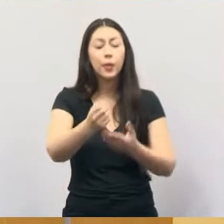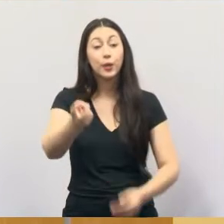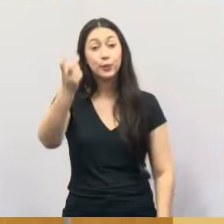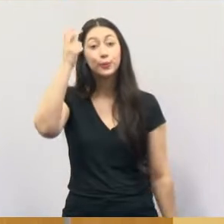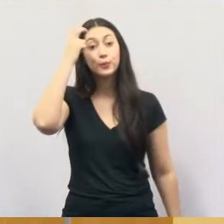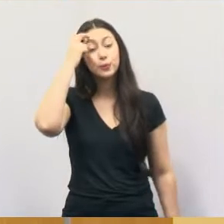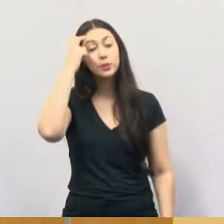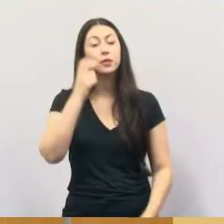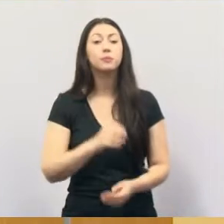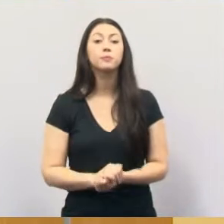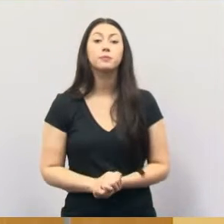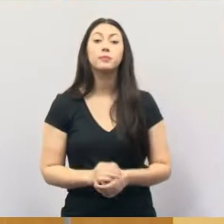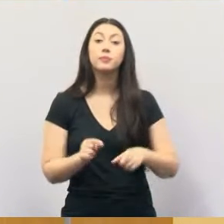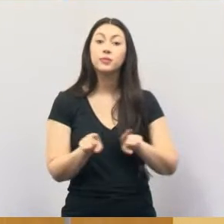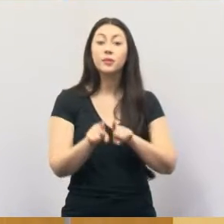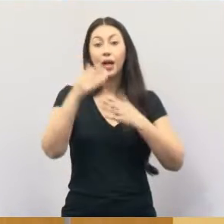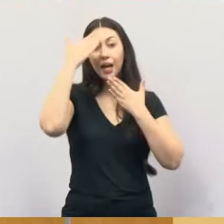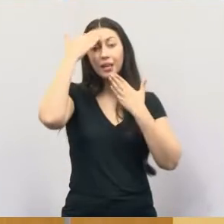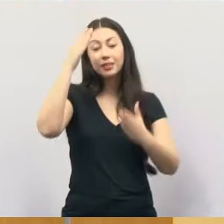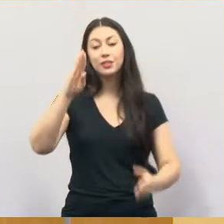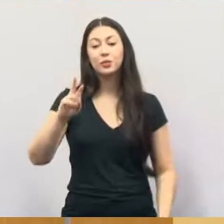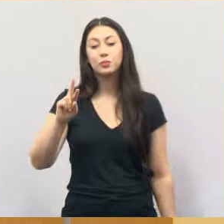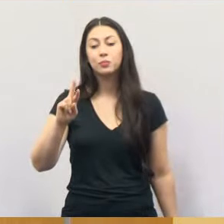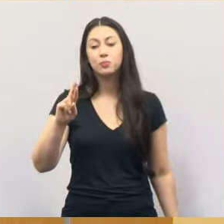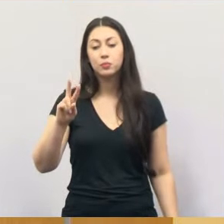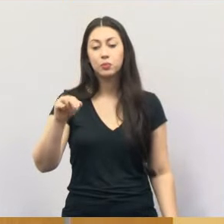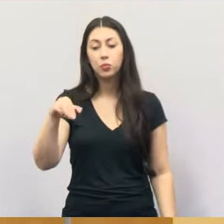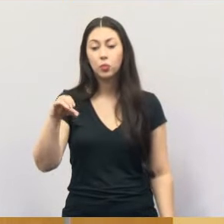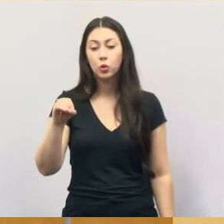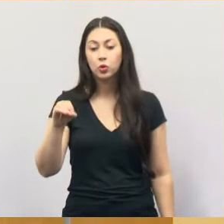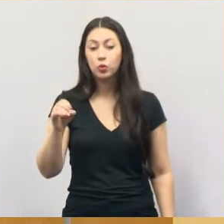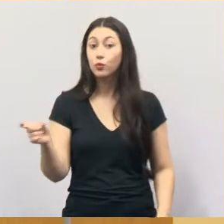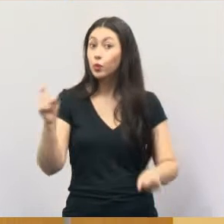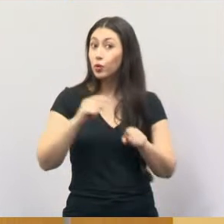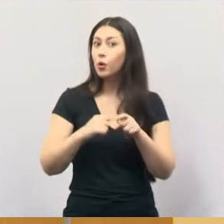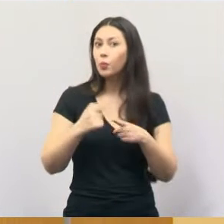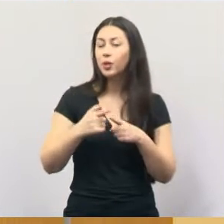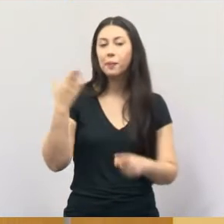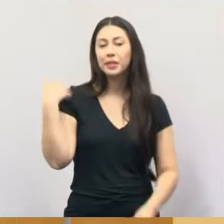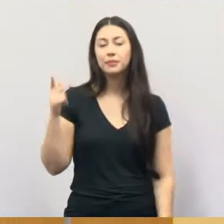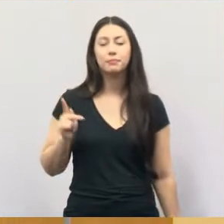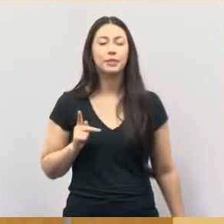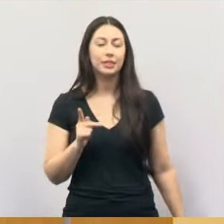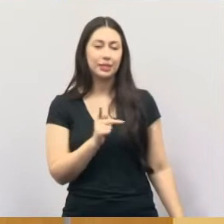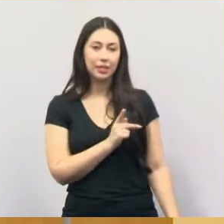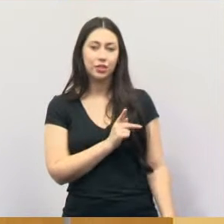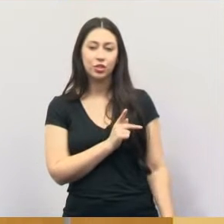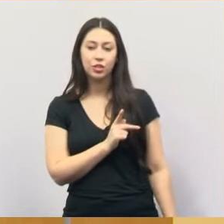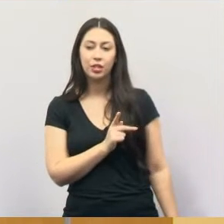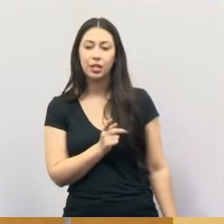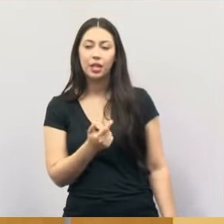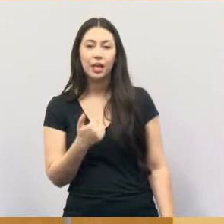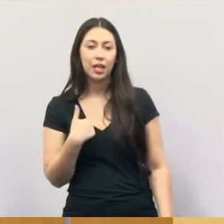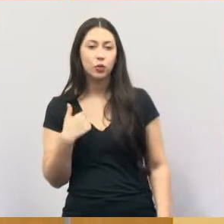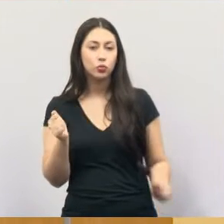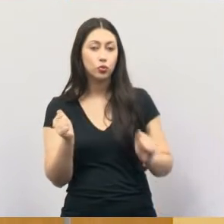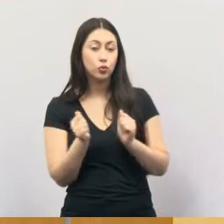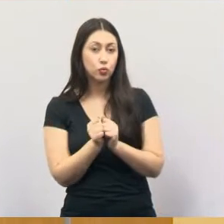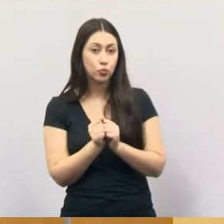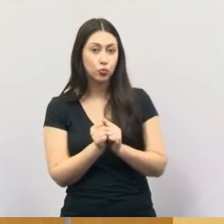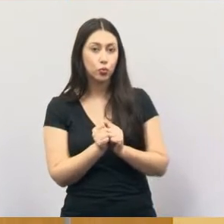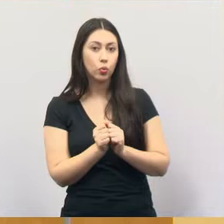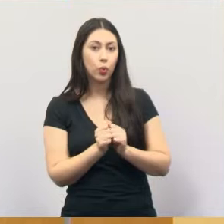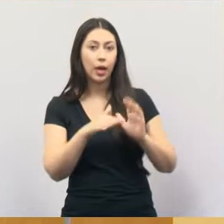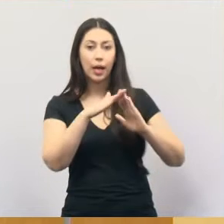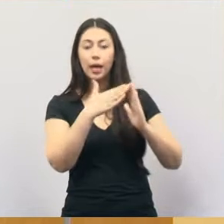cultura. E agradecer aí o Bruno que voltou, que o Bruno, quando presidente da Fundação Cultural, eu tive à frente da Escola de